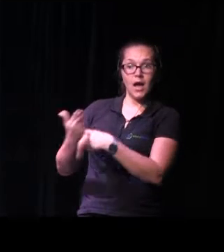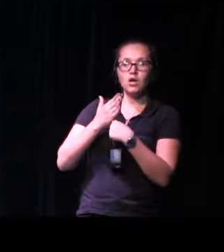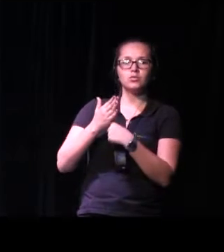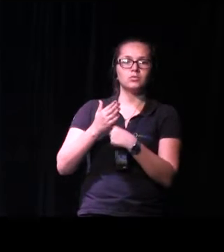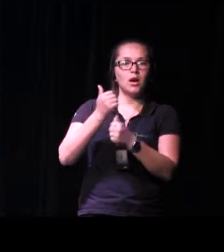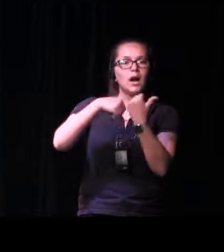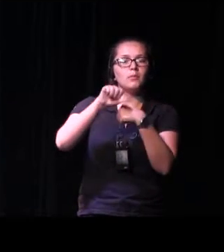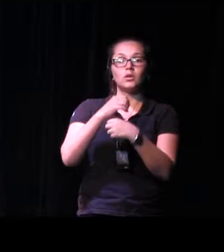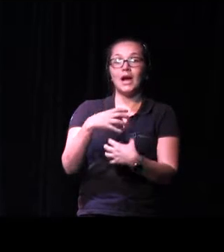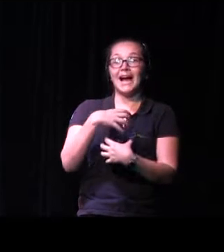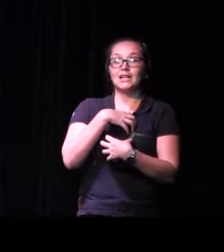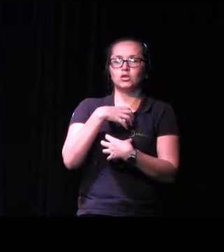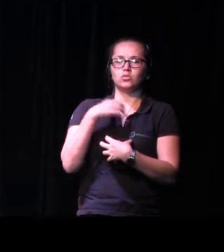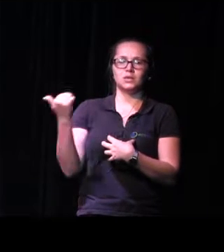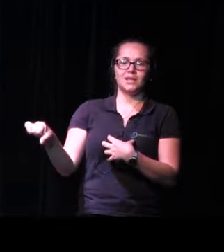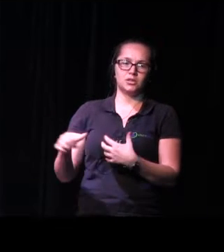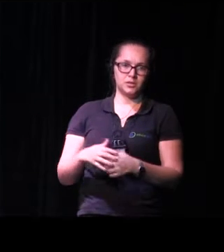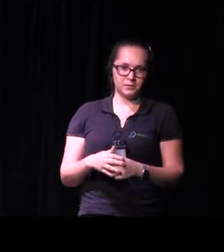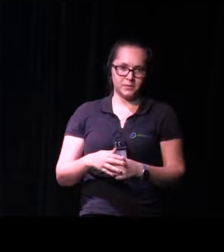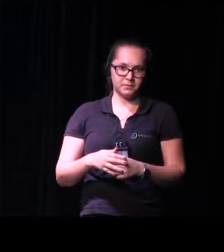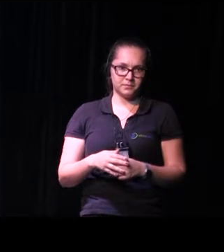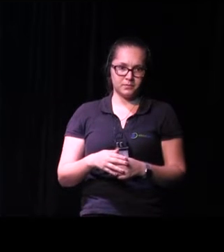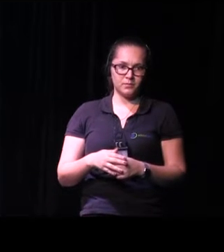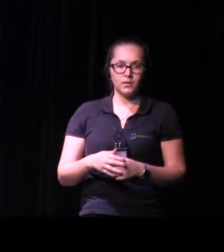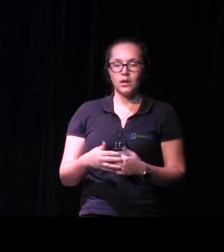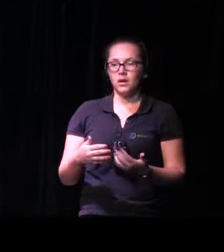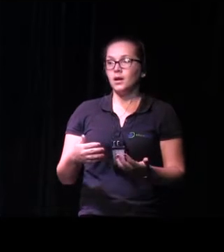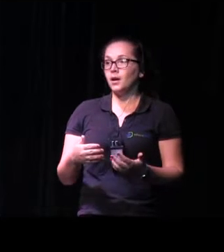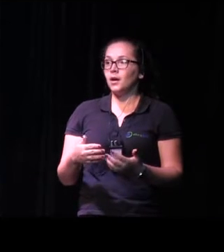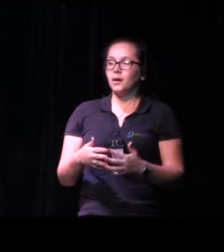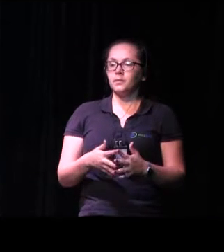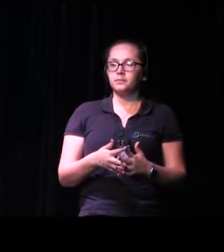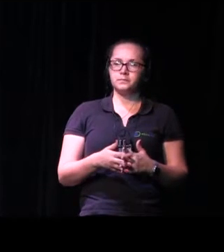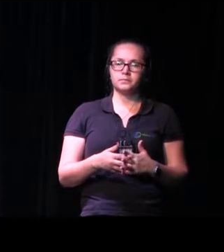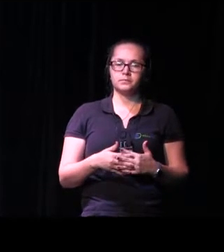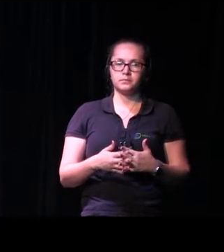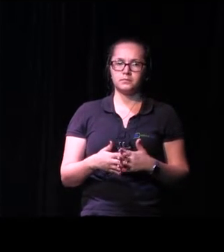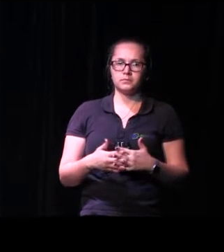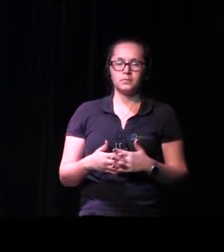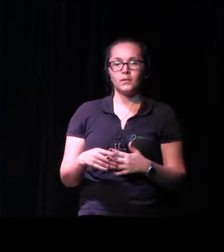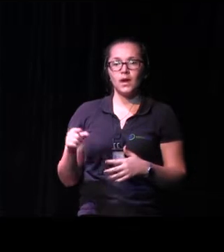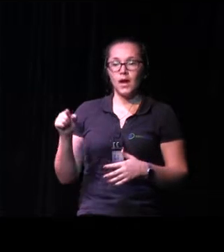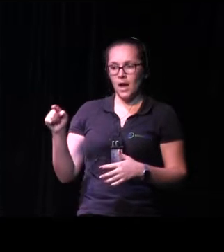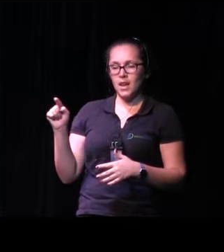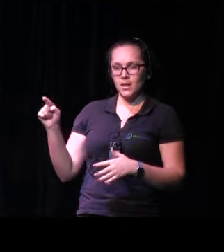são as pessoas que mais ajudam a mudar uma atitude negativa, hostil.